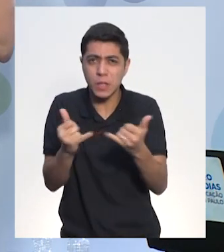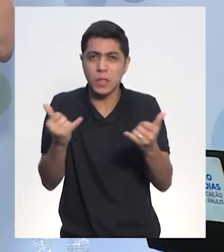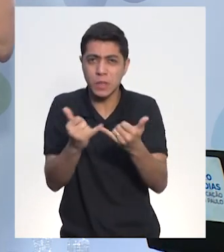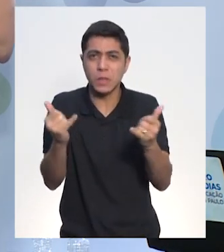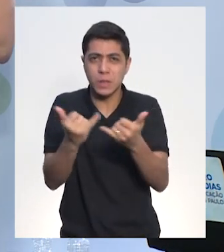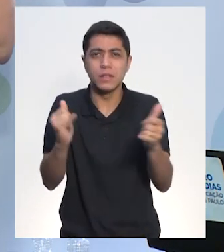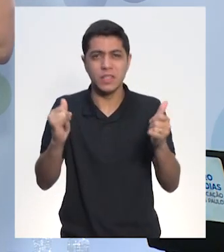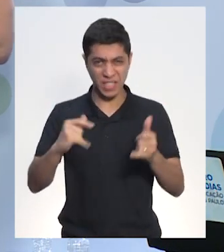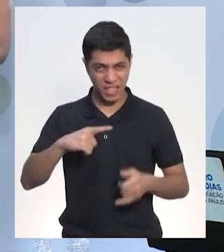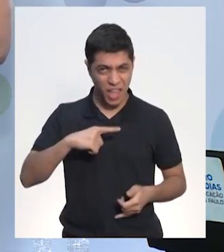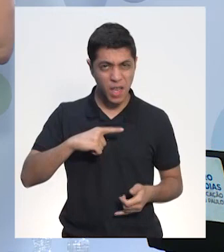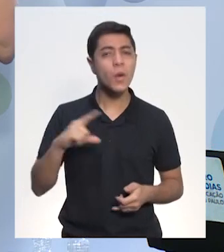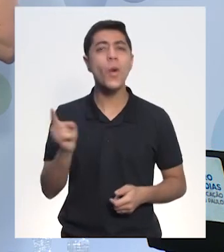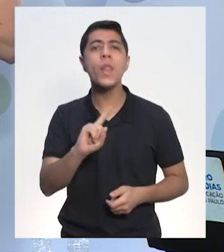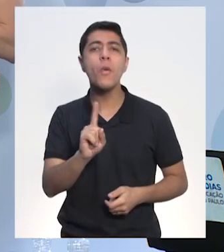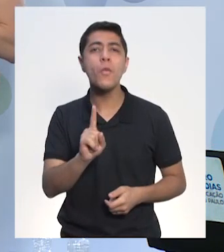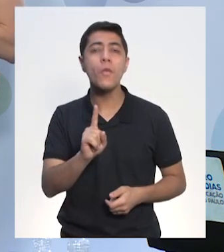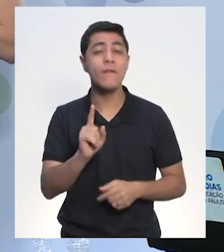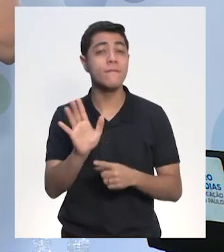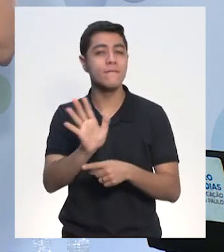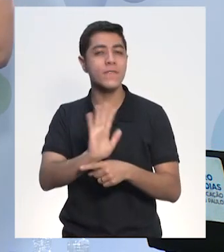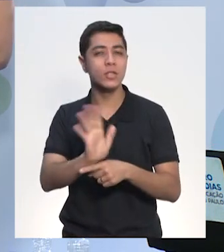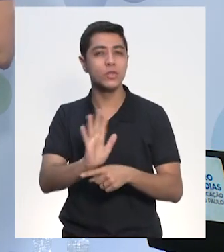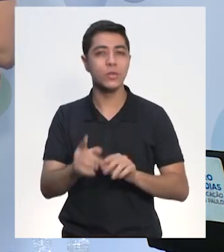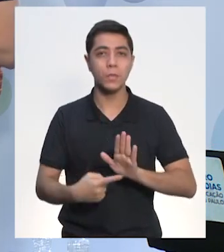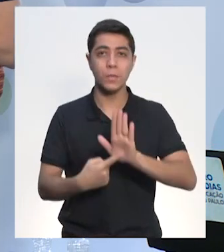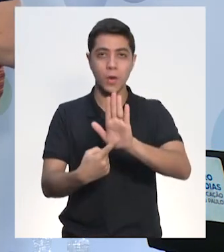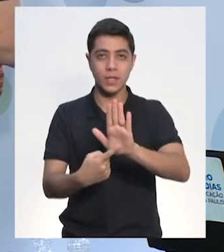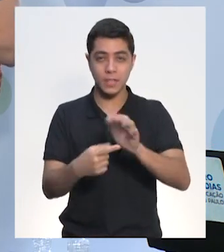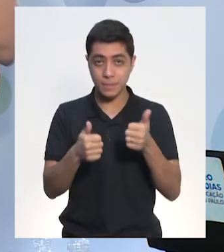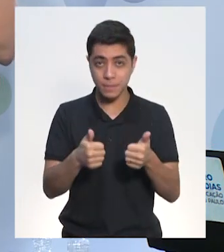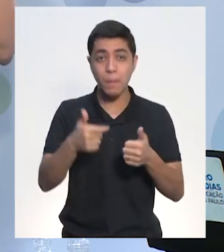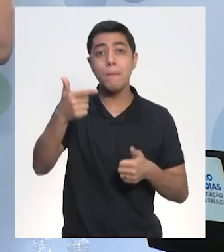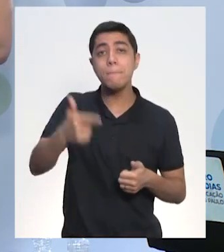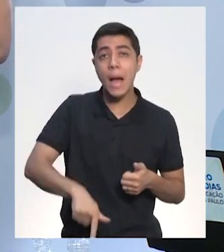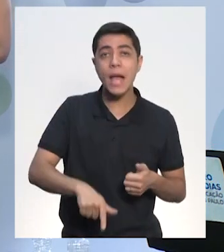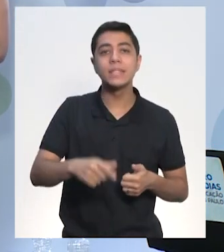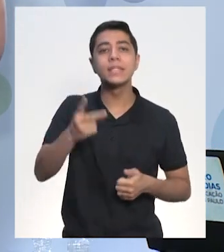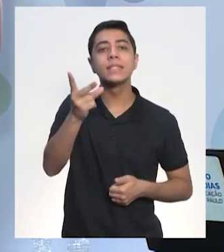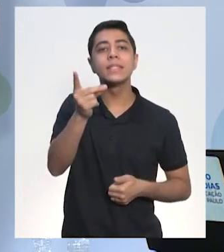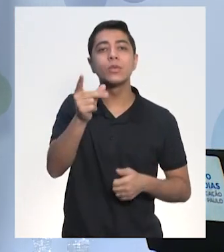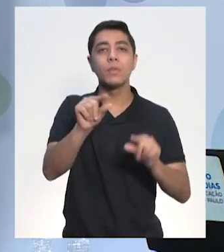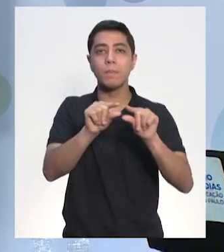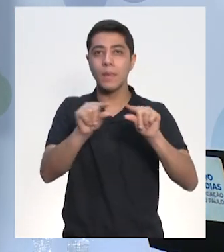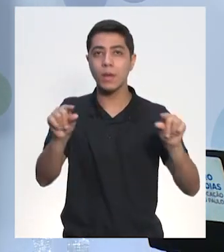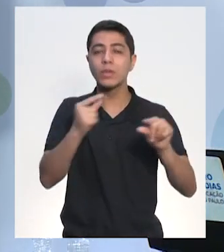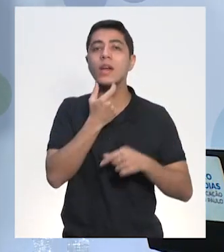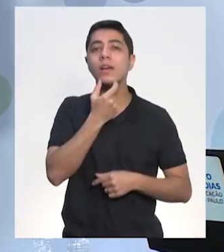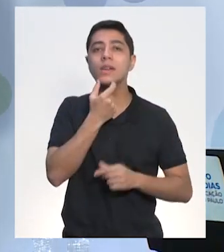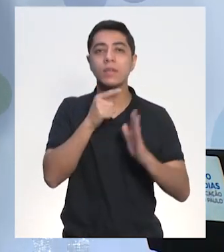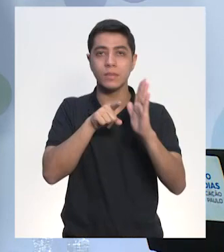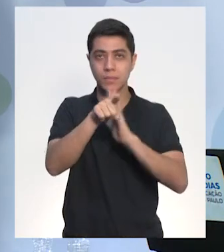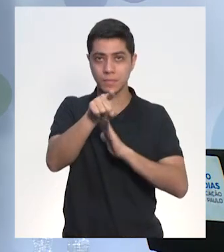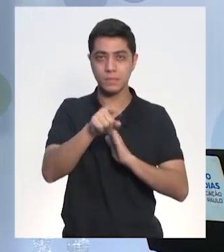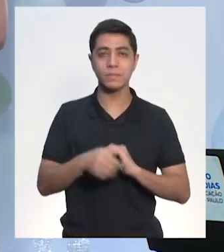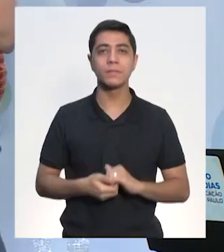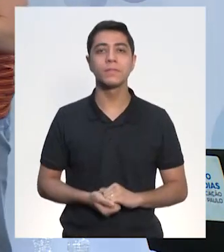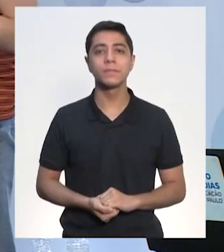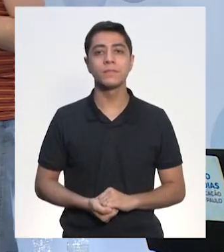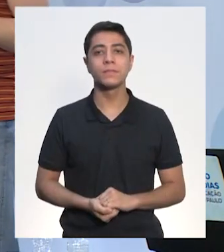aí, a gente vai ver essa pergunta. Olha lá. Light bulbs need electricity in order to generate light.